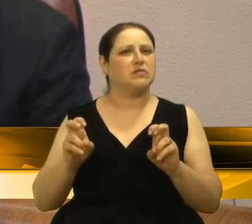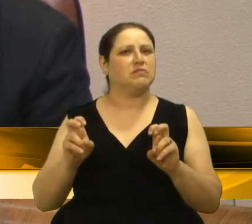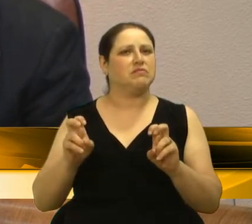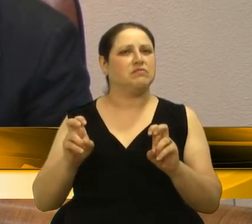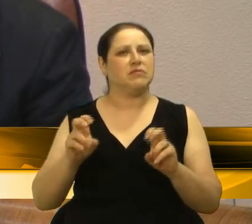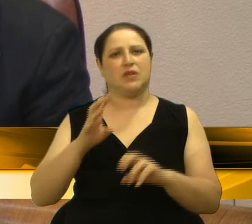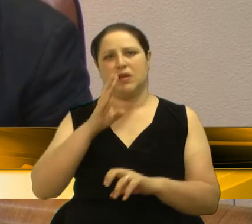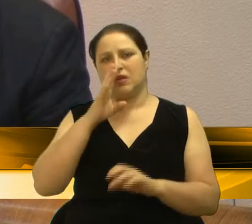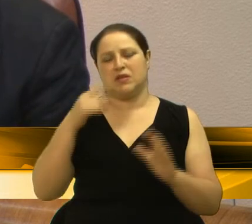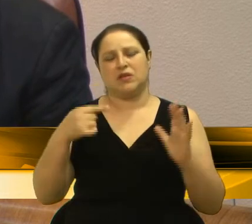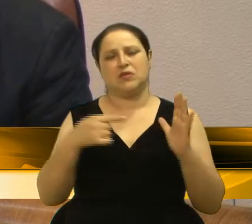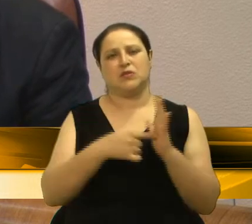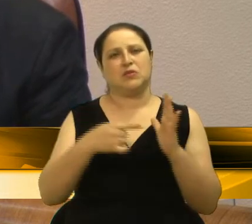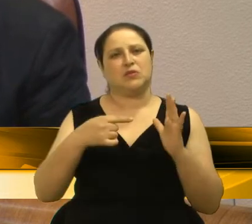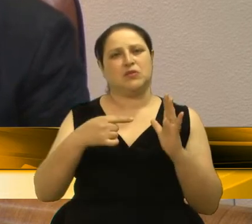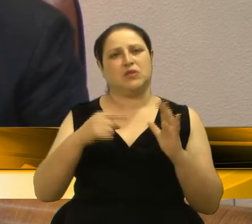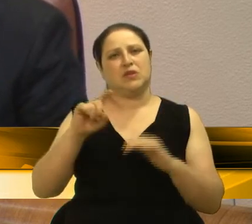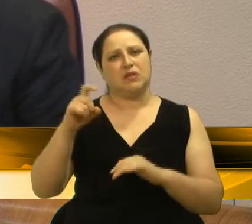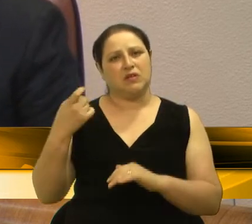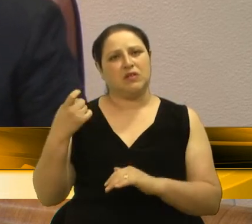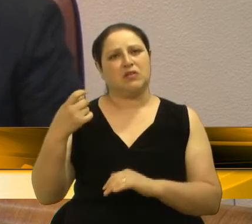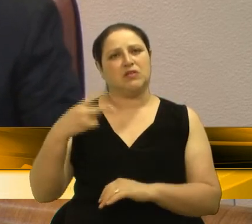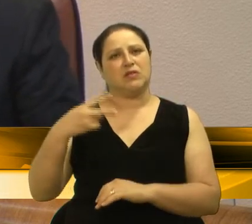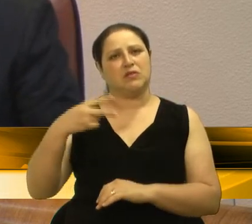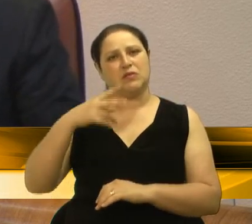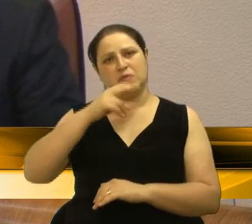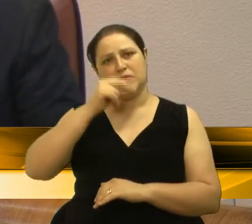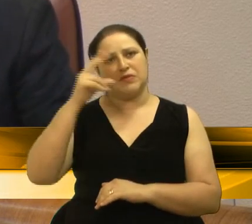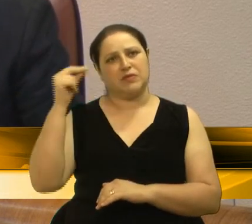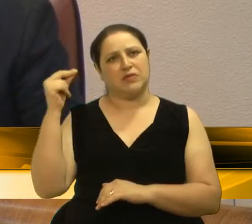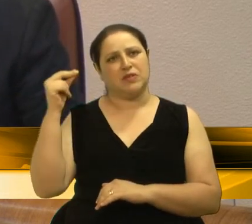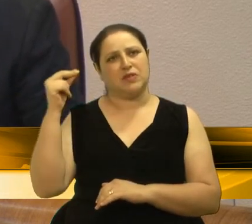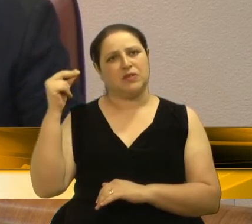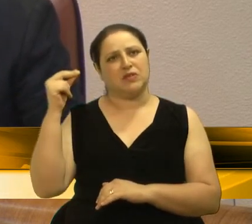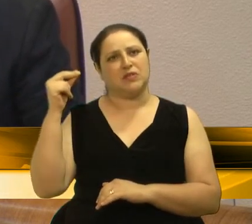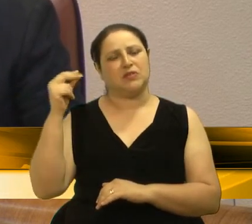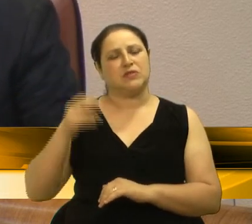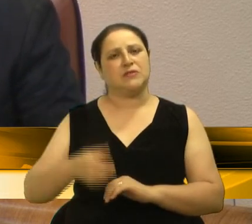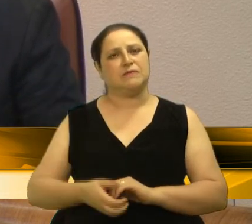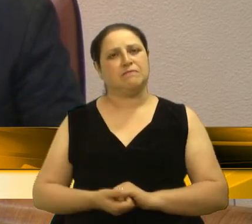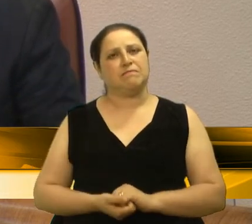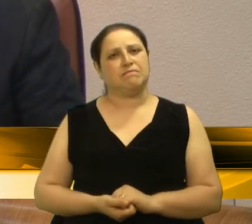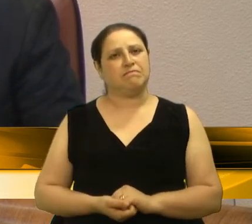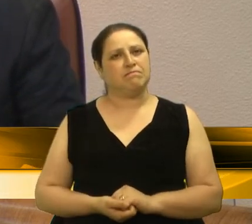meio da qual busca a declaração do seu impedimento para o cargo de prefeito municipal,